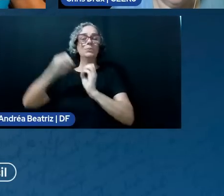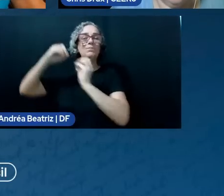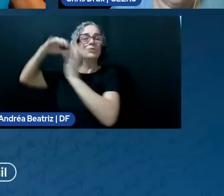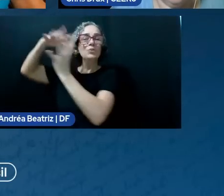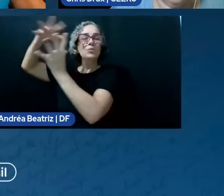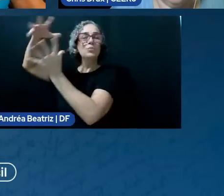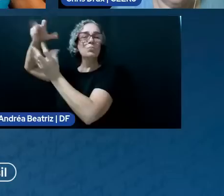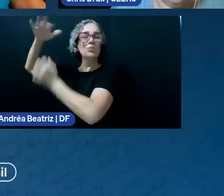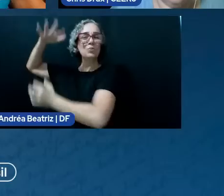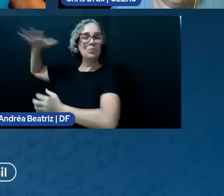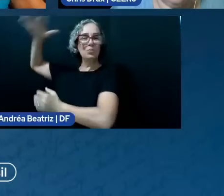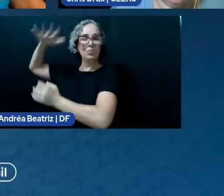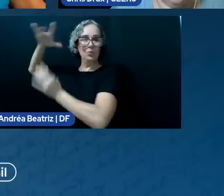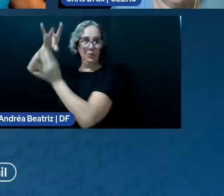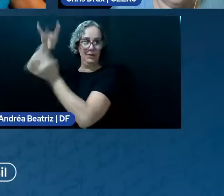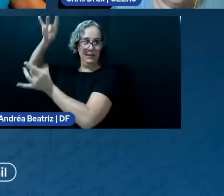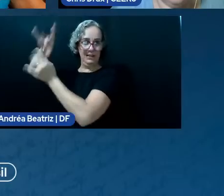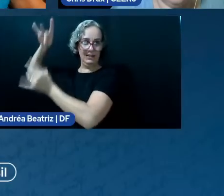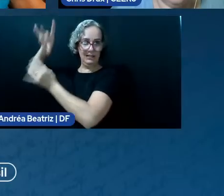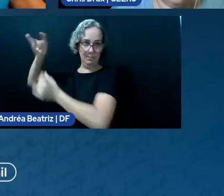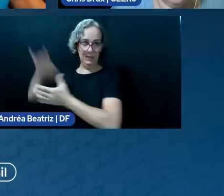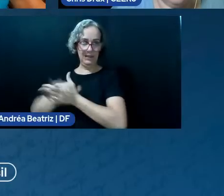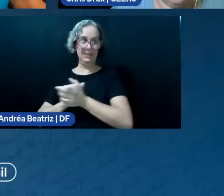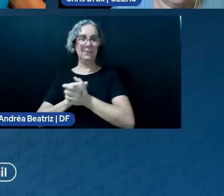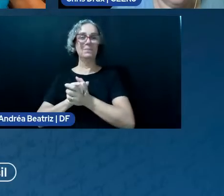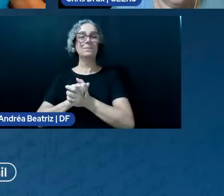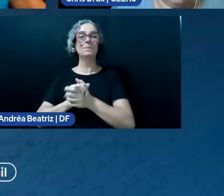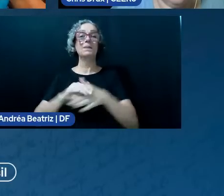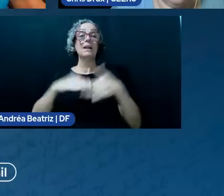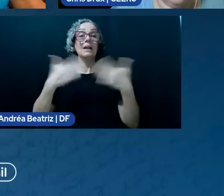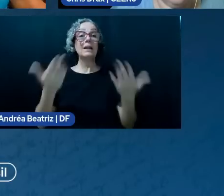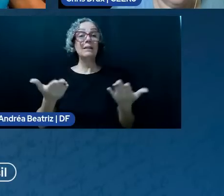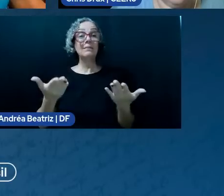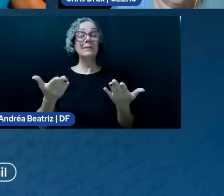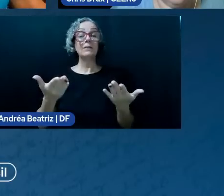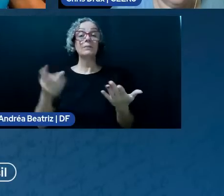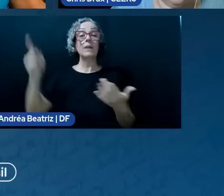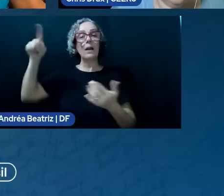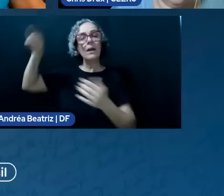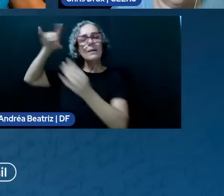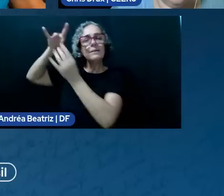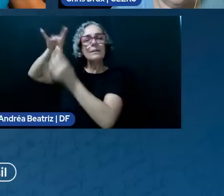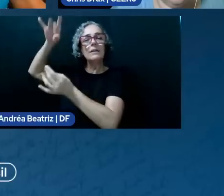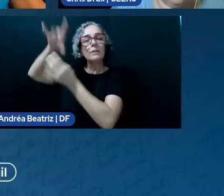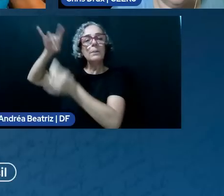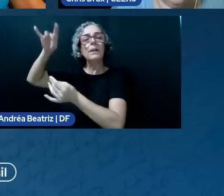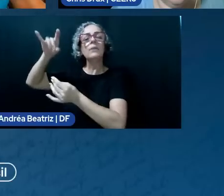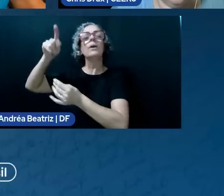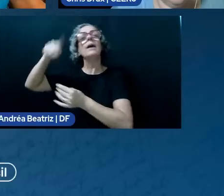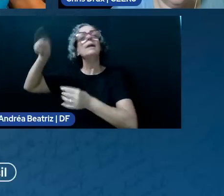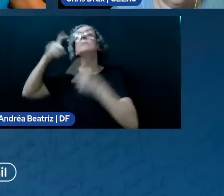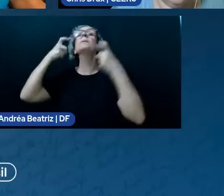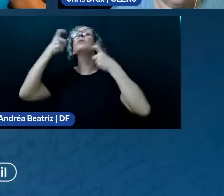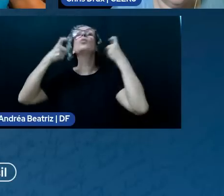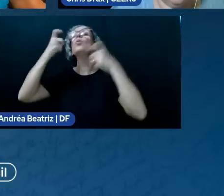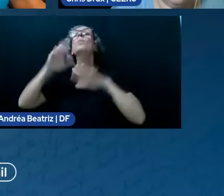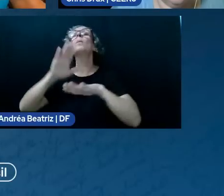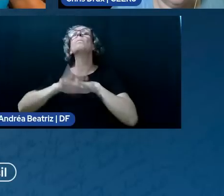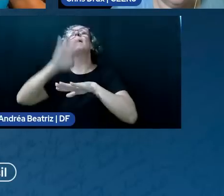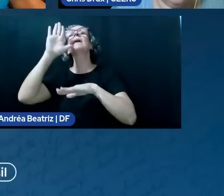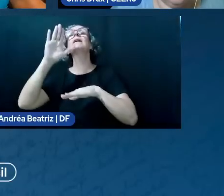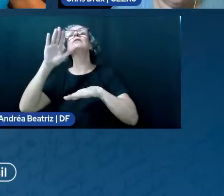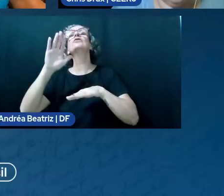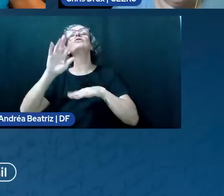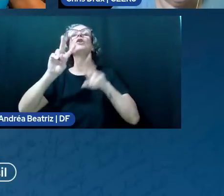os espíritos que têm essa percepção, para eles, o que eles mais se preocupam são com as nossas questões